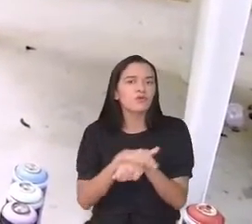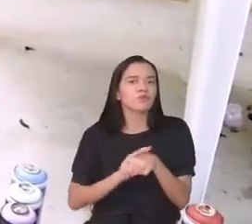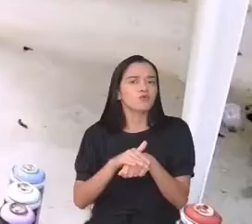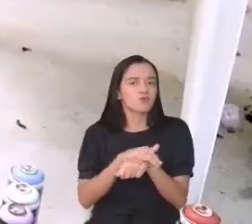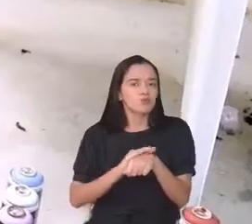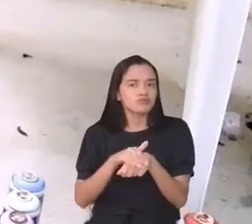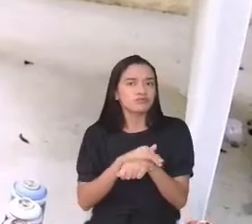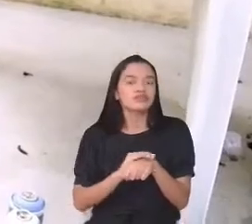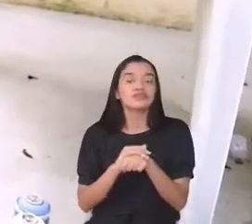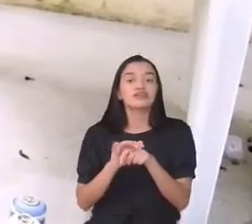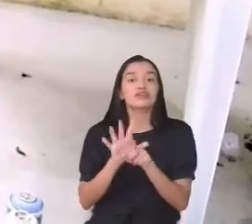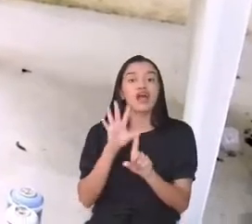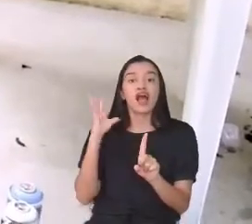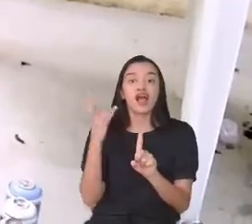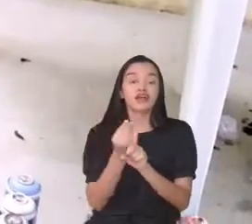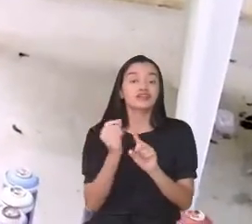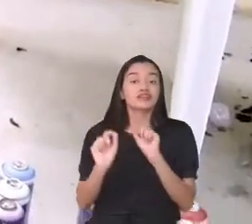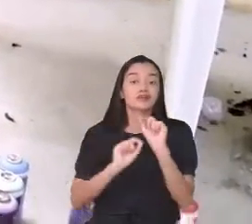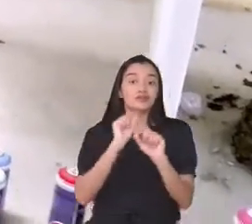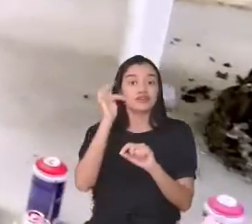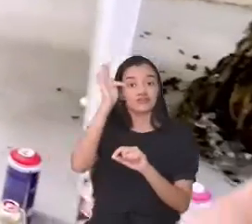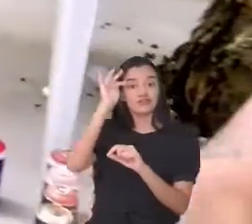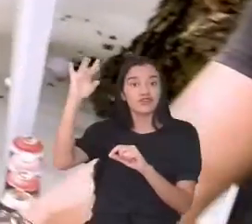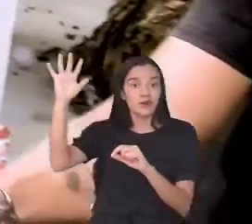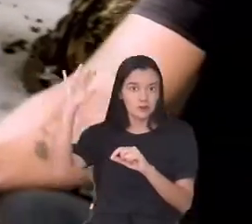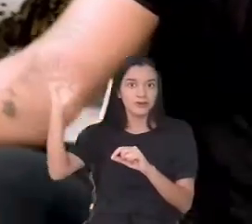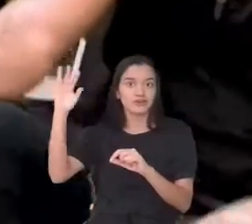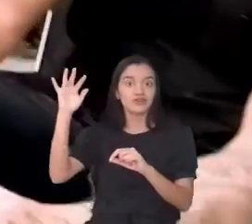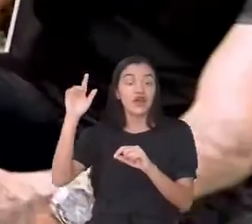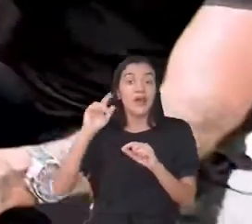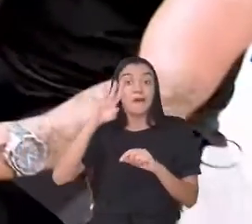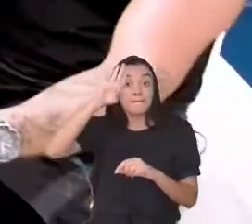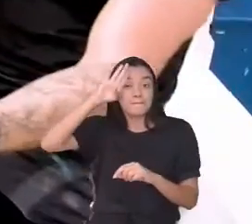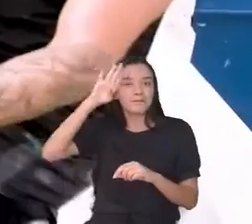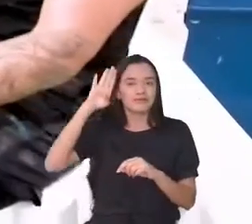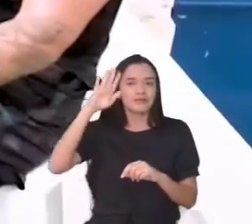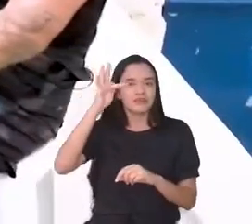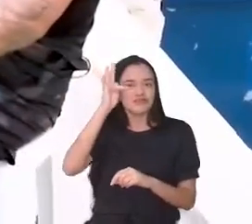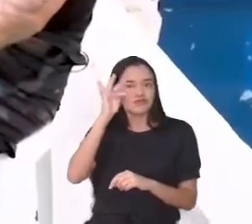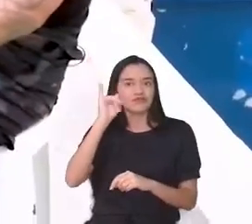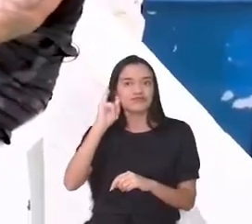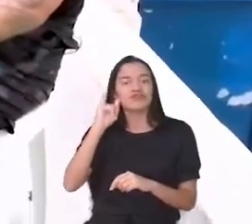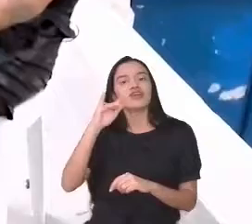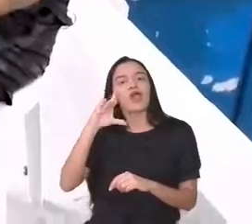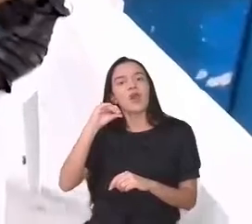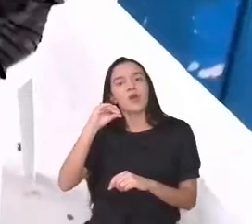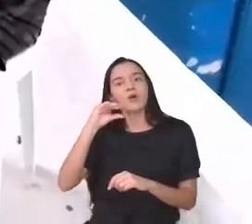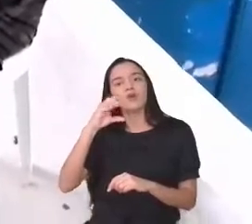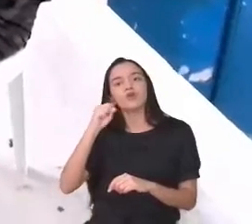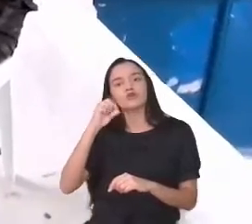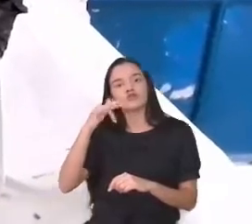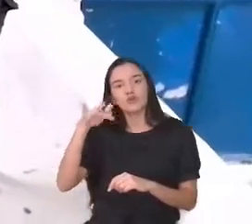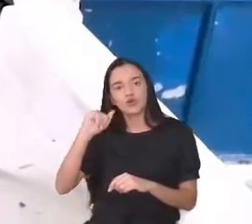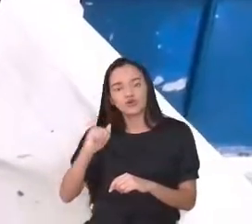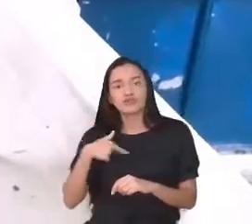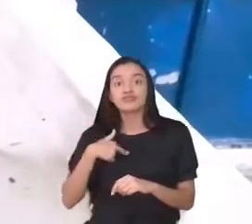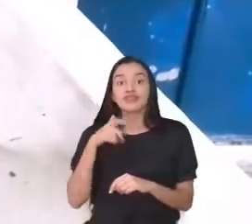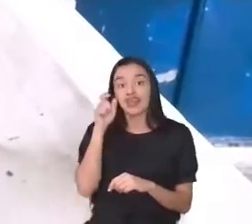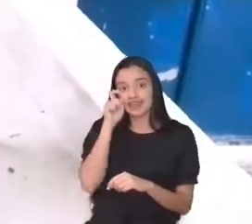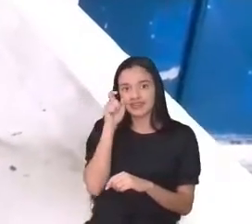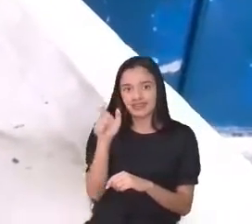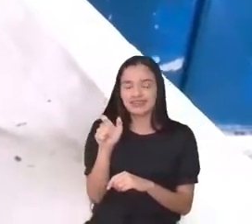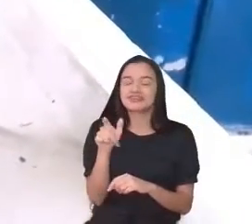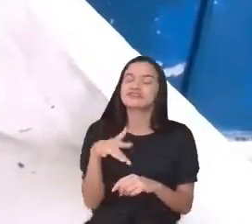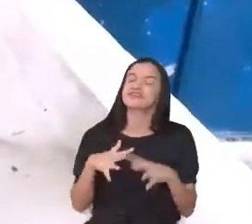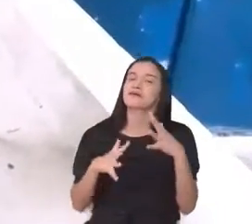a sua arte é muito filosófica também, né? Principalmente filosofia. Aí quer falar um pouquinho sobre isso? Assim, acho que vai ser interessante.